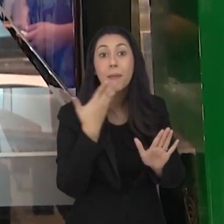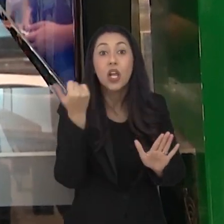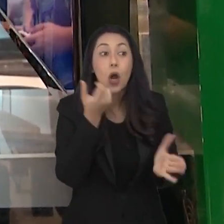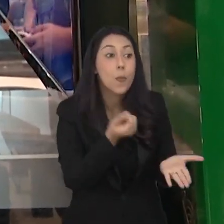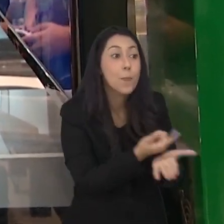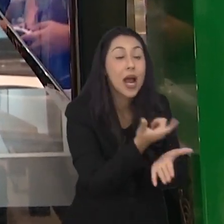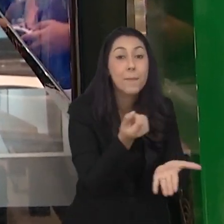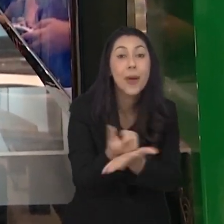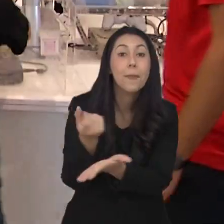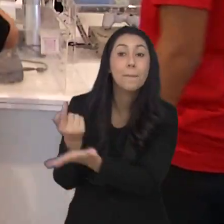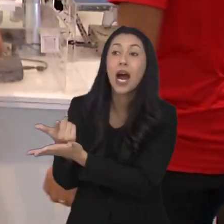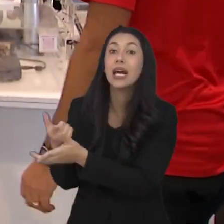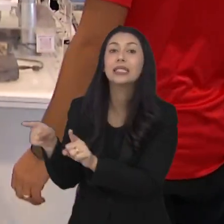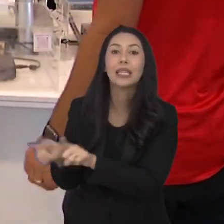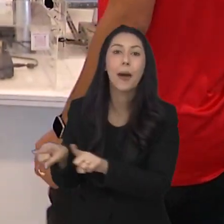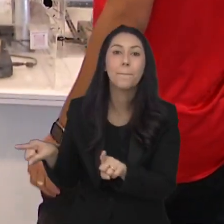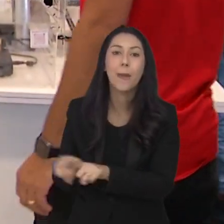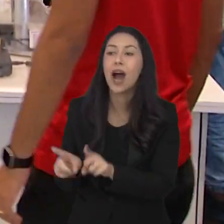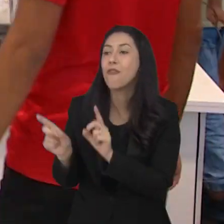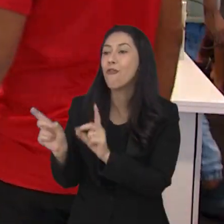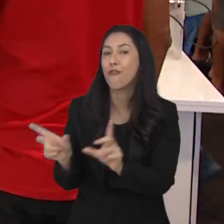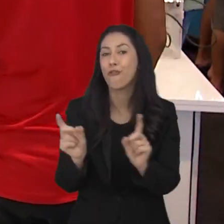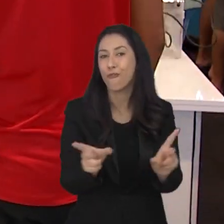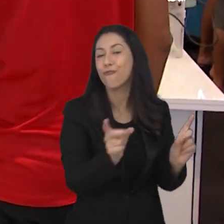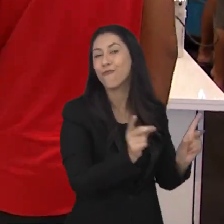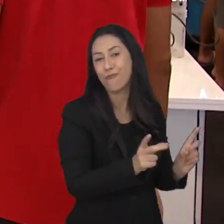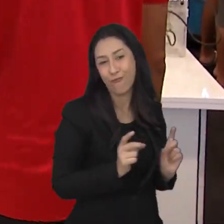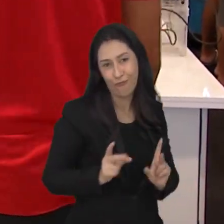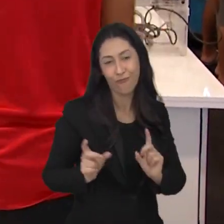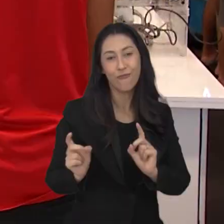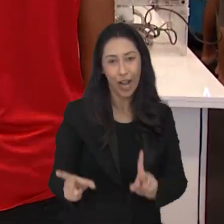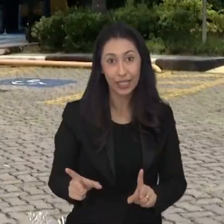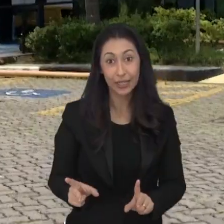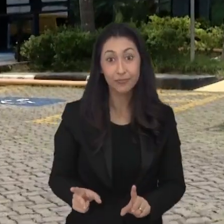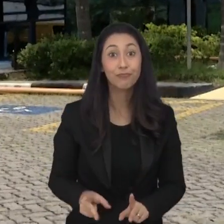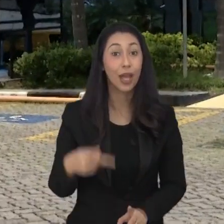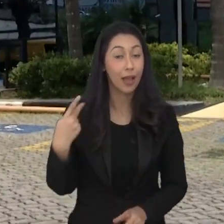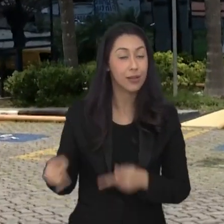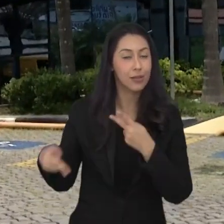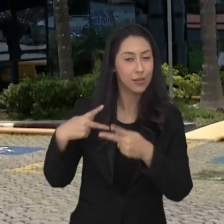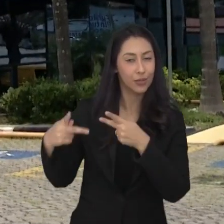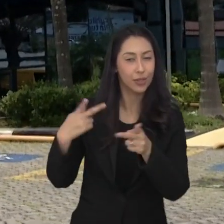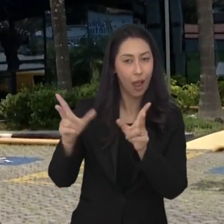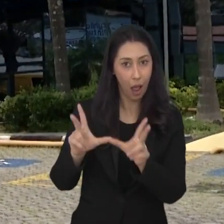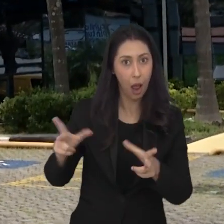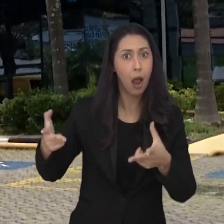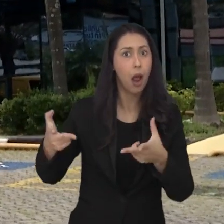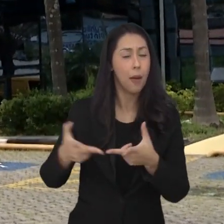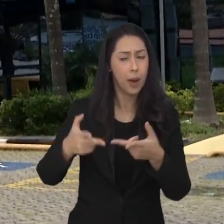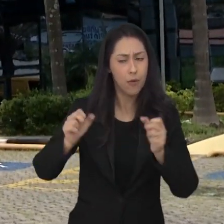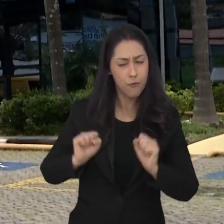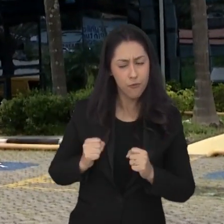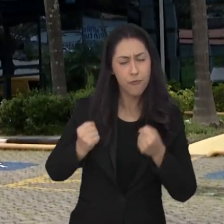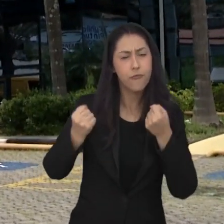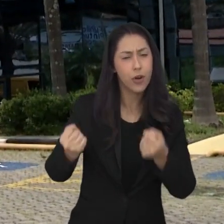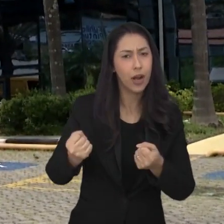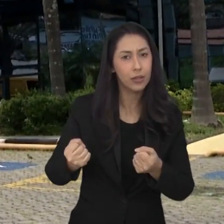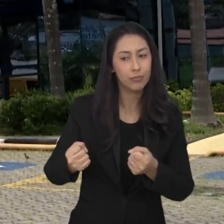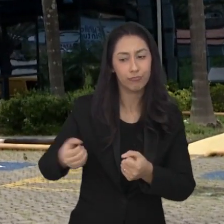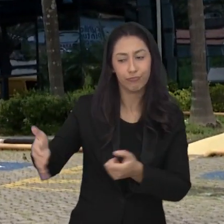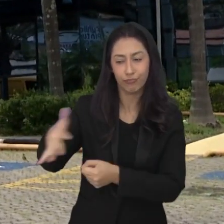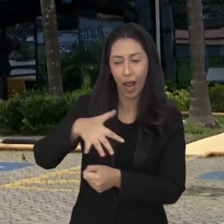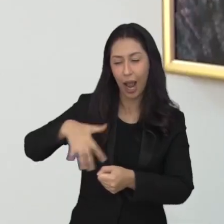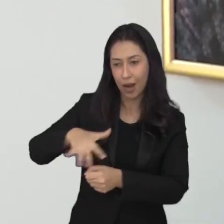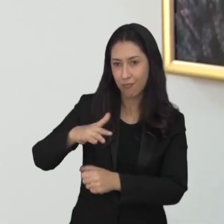consumo, que gera mais renda, que incentiva o fortalecimento do mercado. Em São José, a Câmara também trabalha para o crescimento